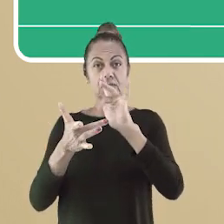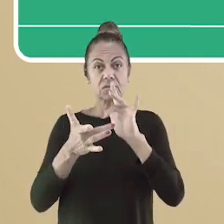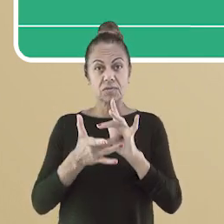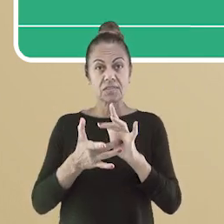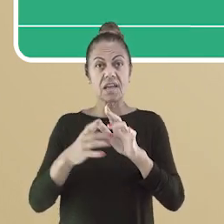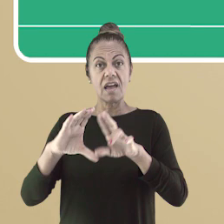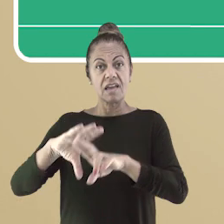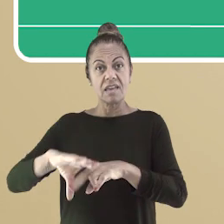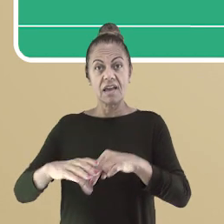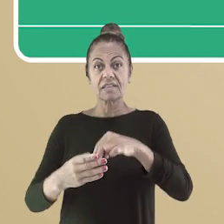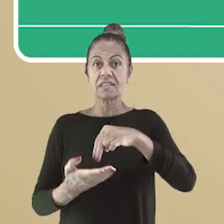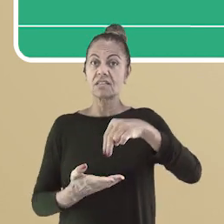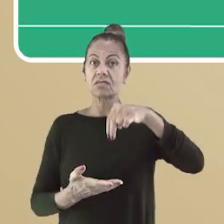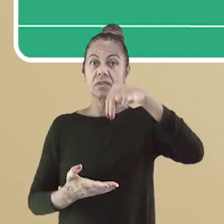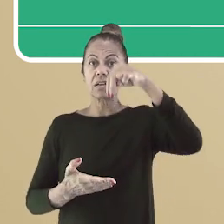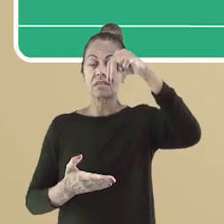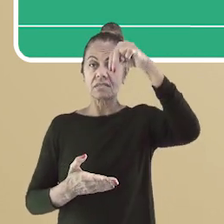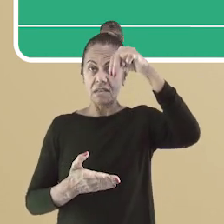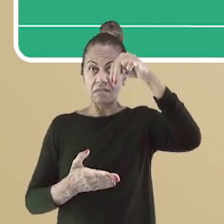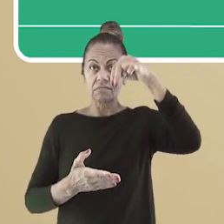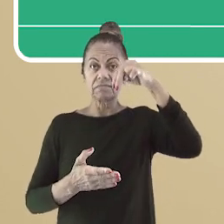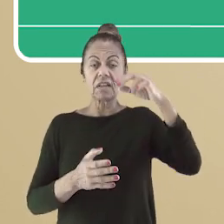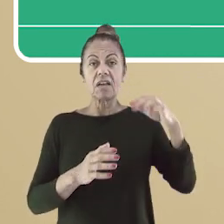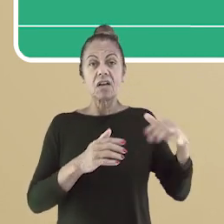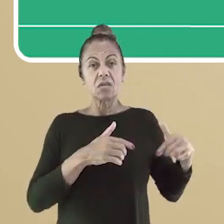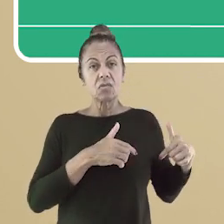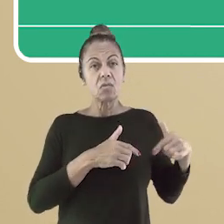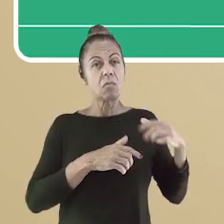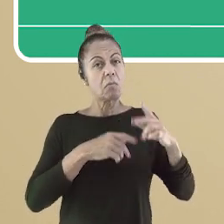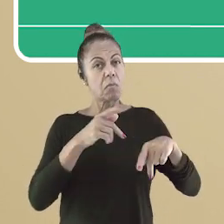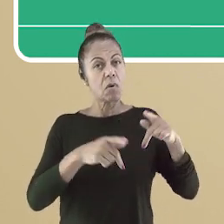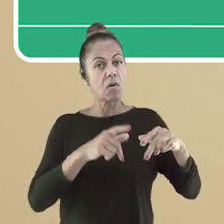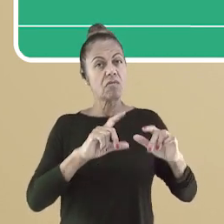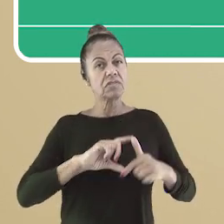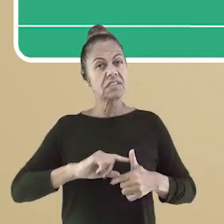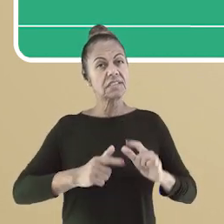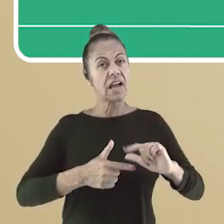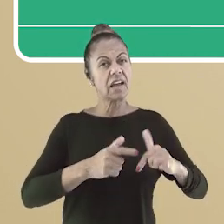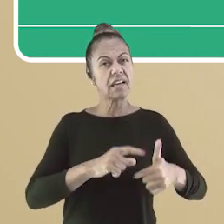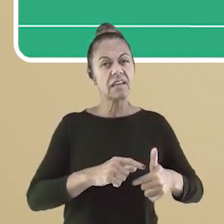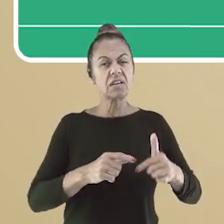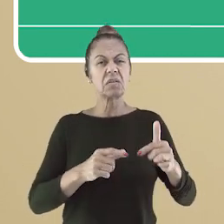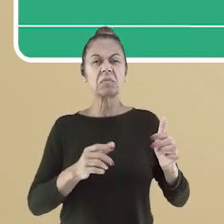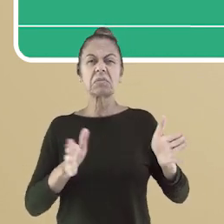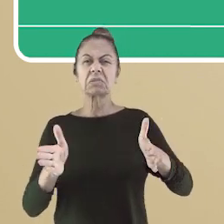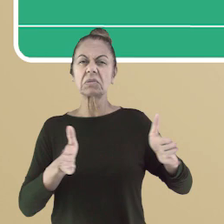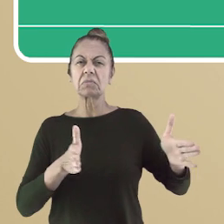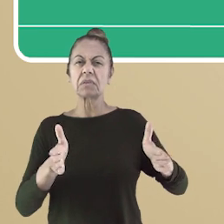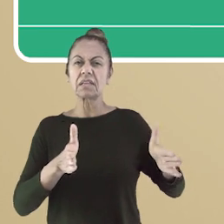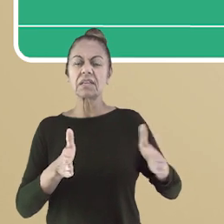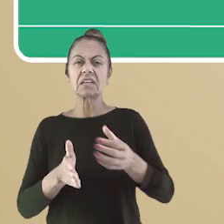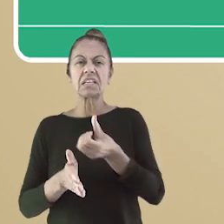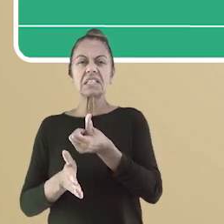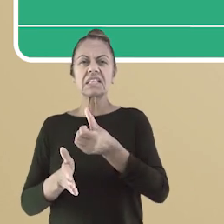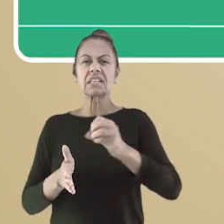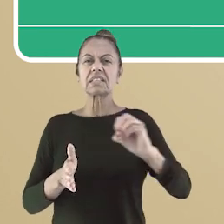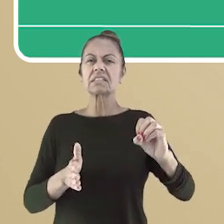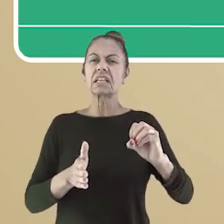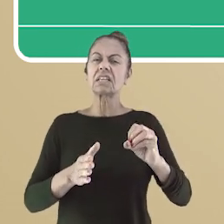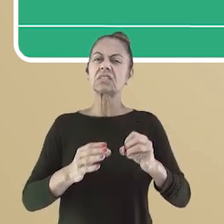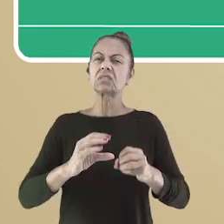ressurreição aos povos descendentes de israelitas que viviam nas Américas, aproximadamente